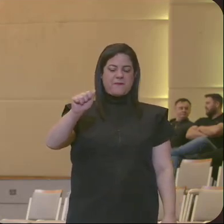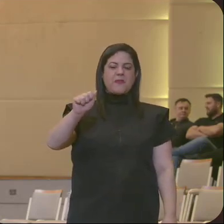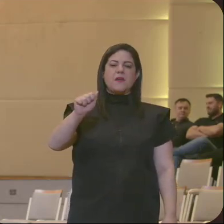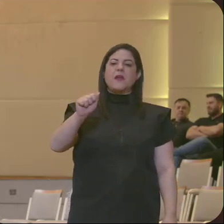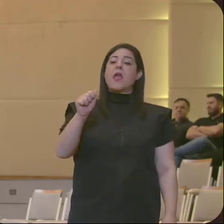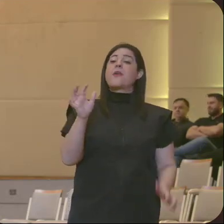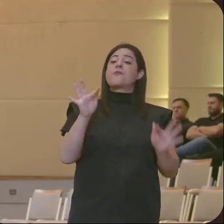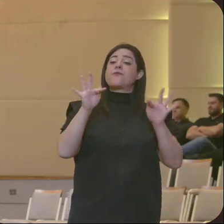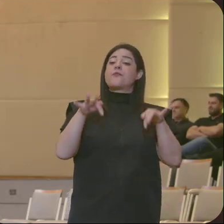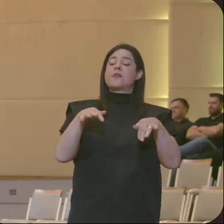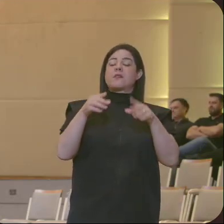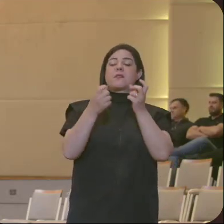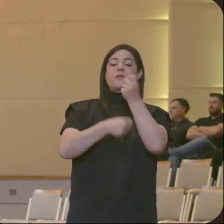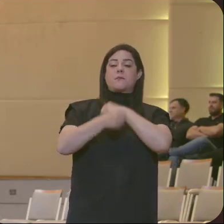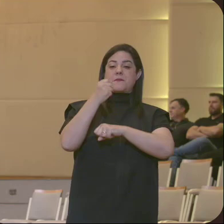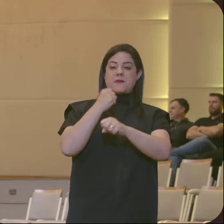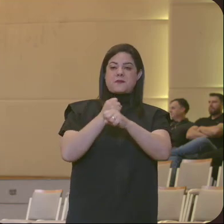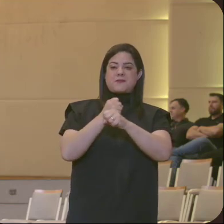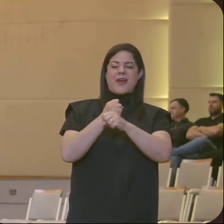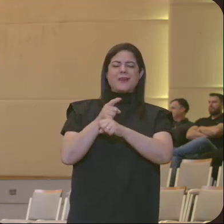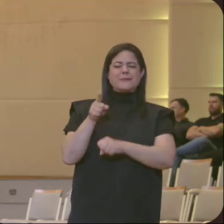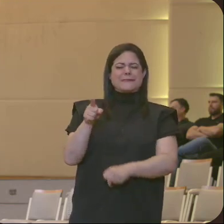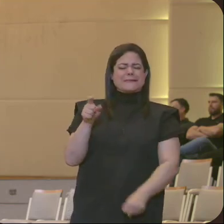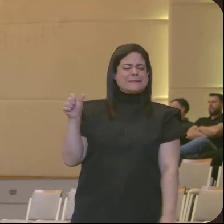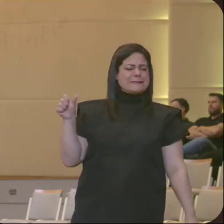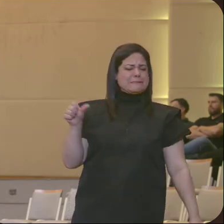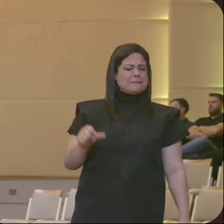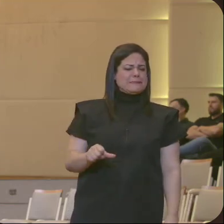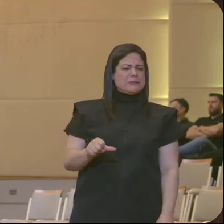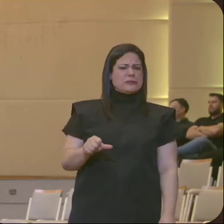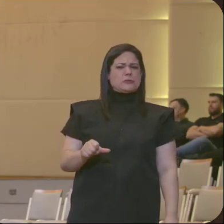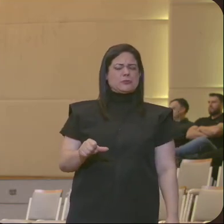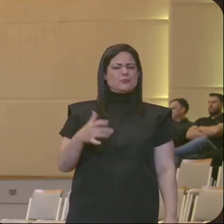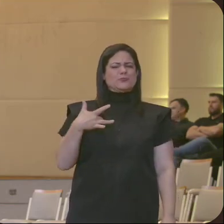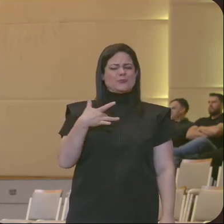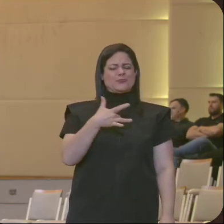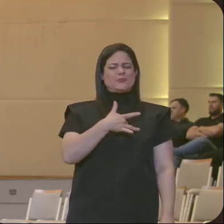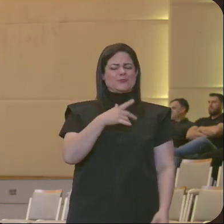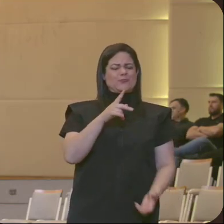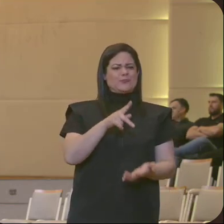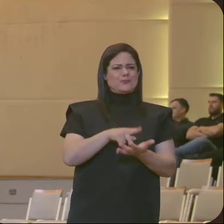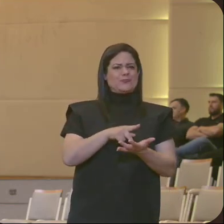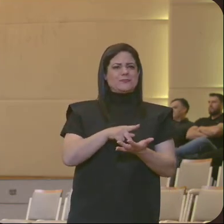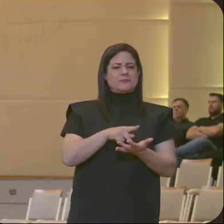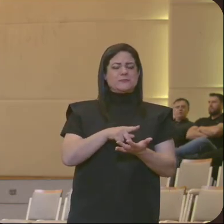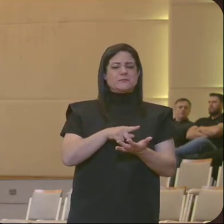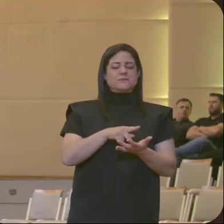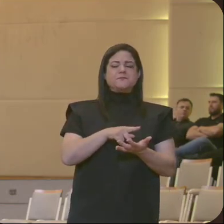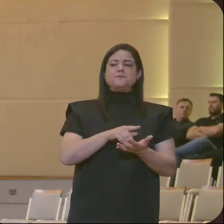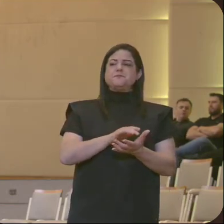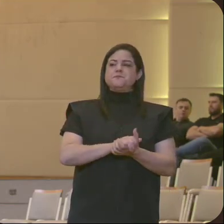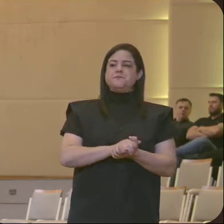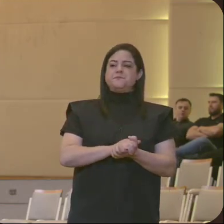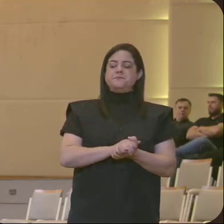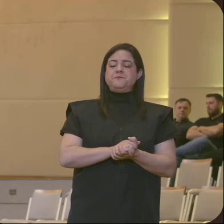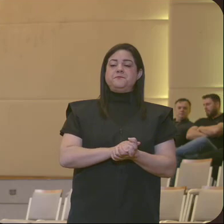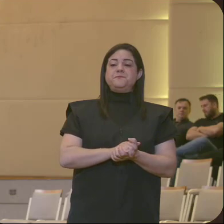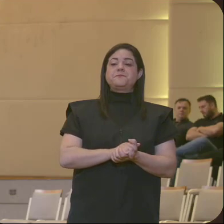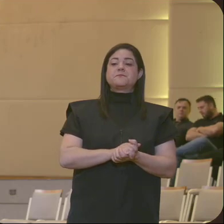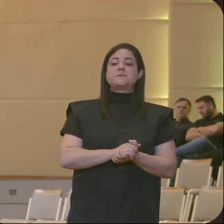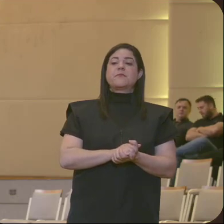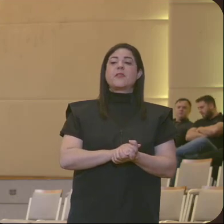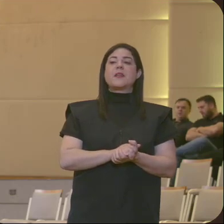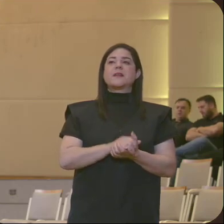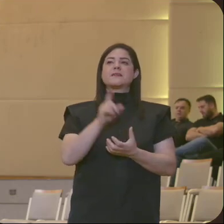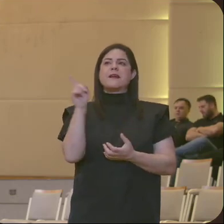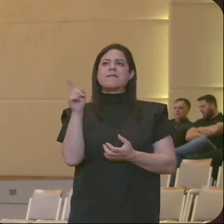o irmão Rogério, ele teve uma piora assim, muito significativa. A gente estava lá na missão solidária